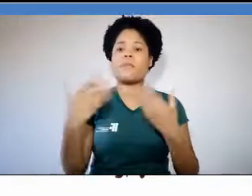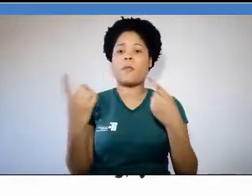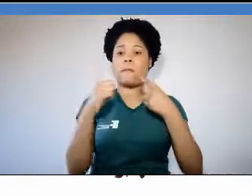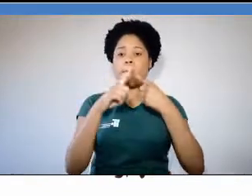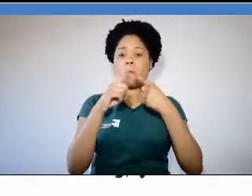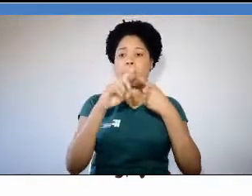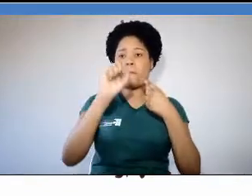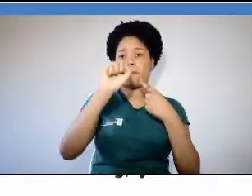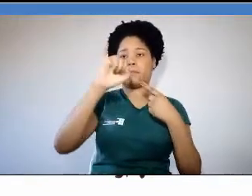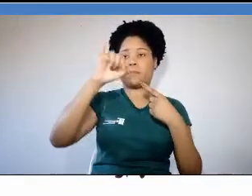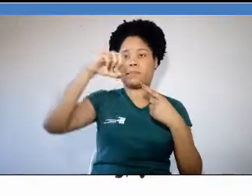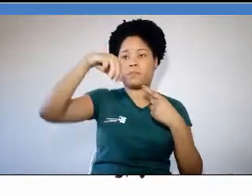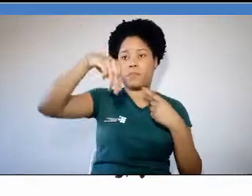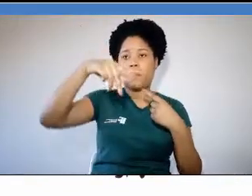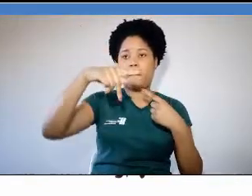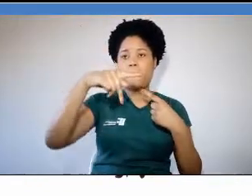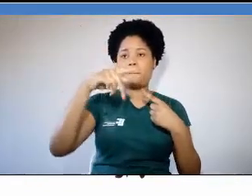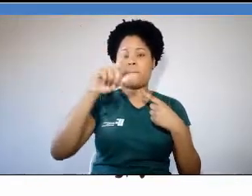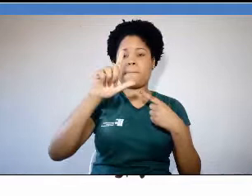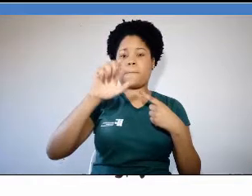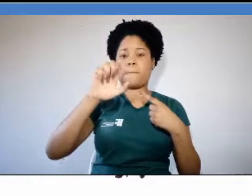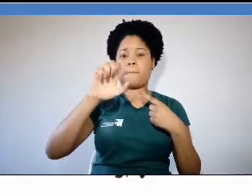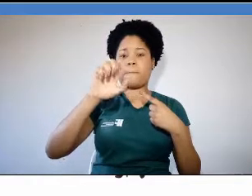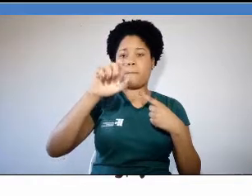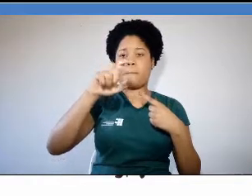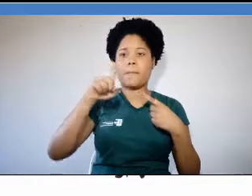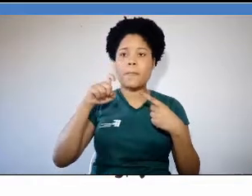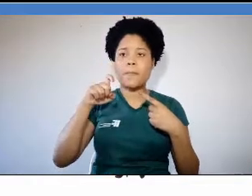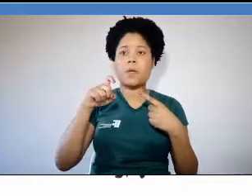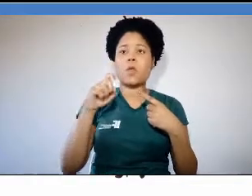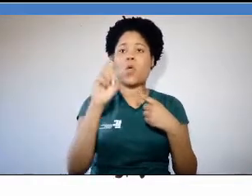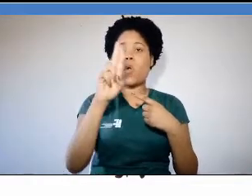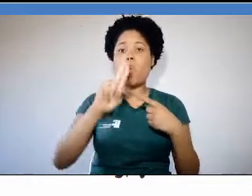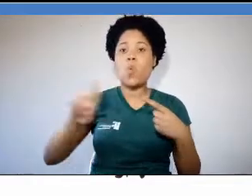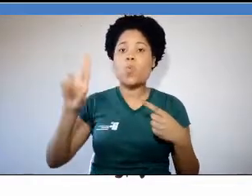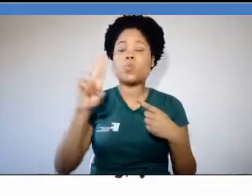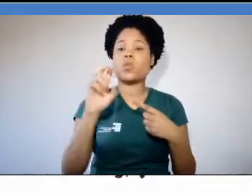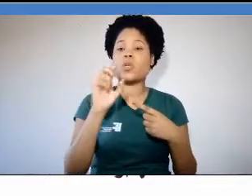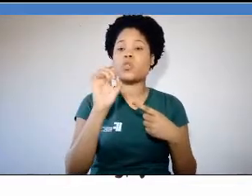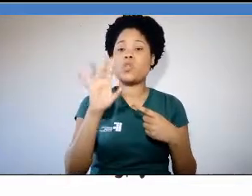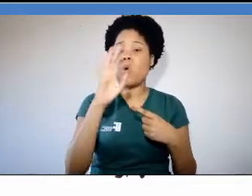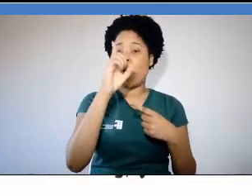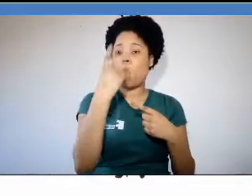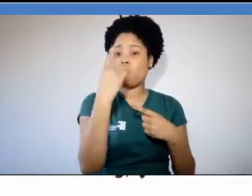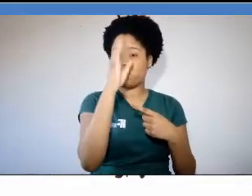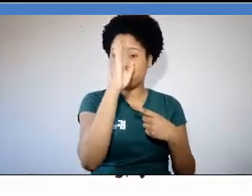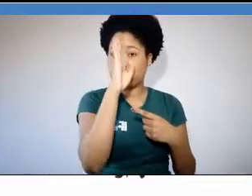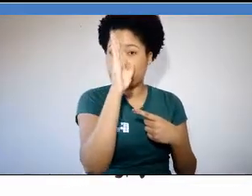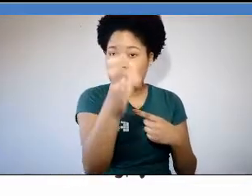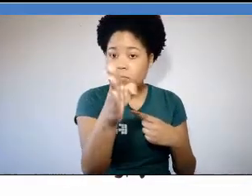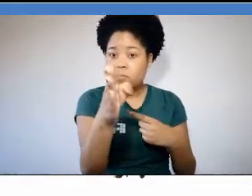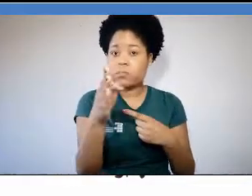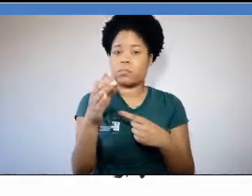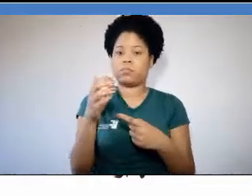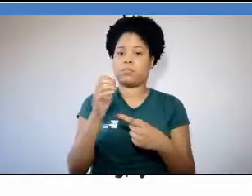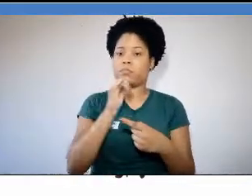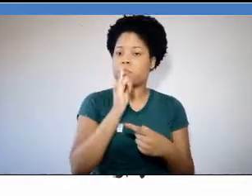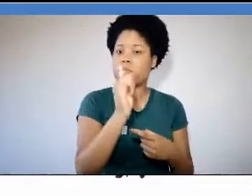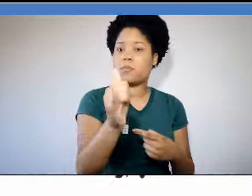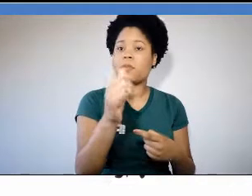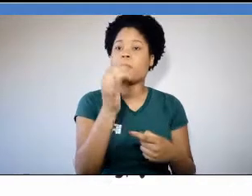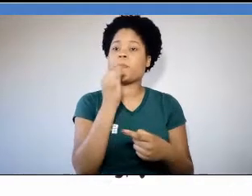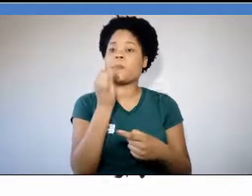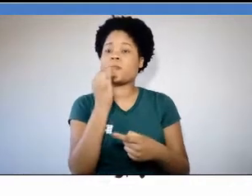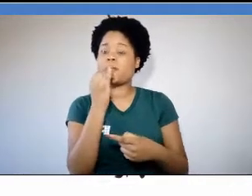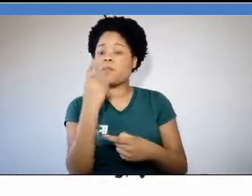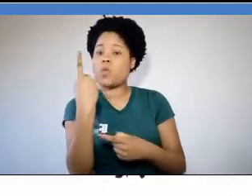de dados no modo simplex usa-se apenas um dos 2 possíveis sentidos de transmissão. Aqui no